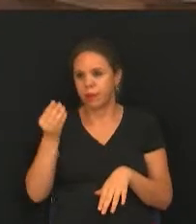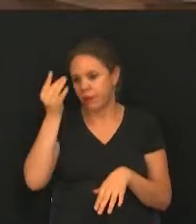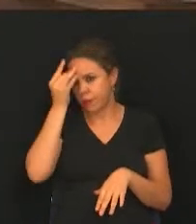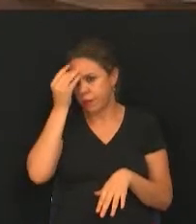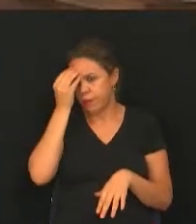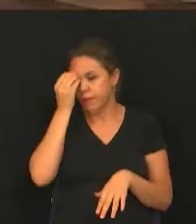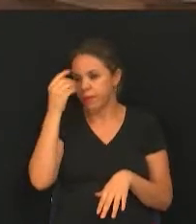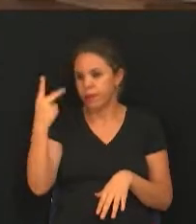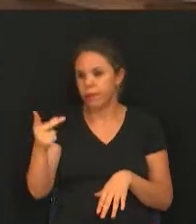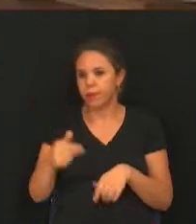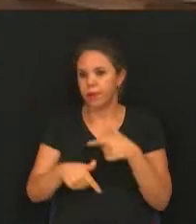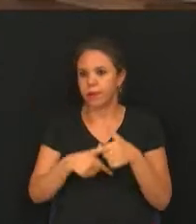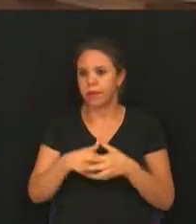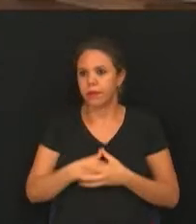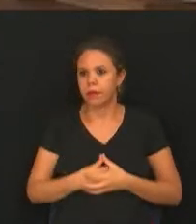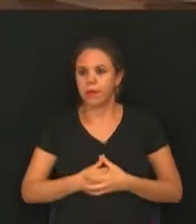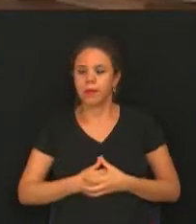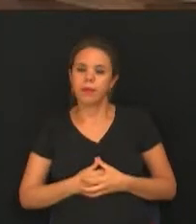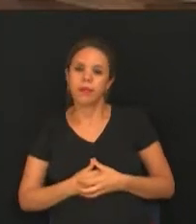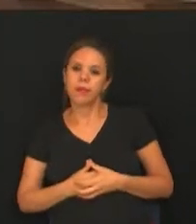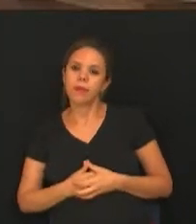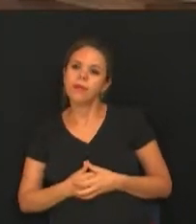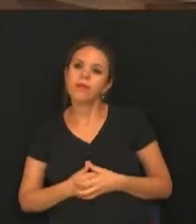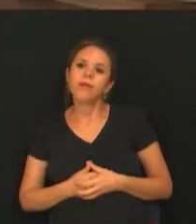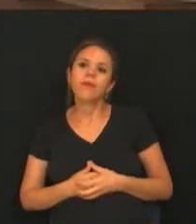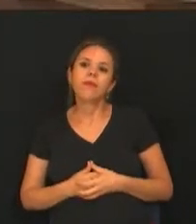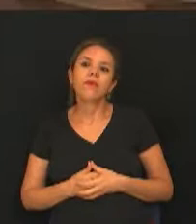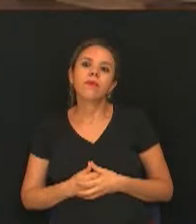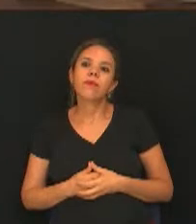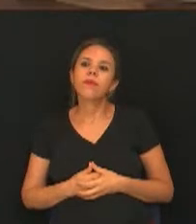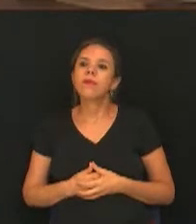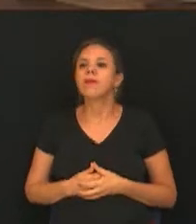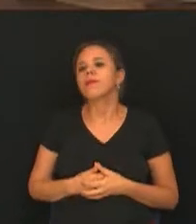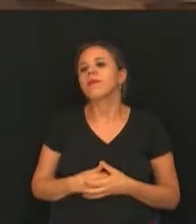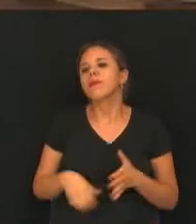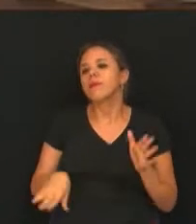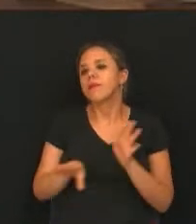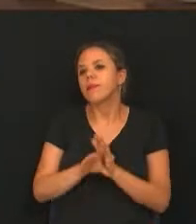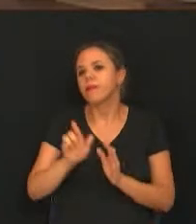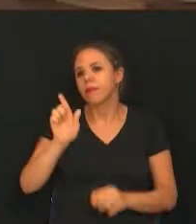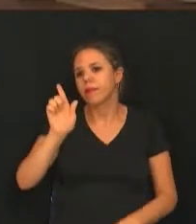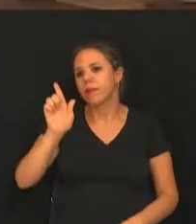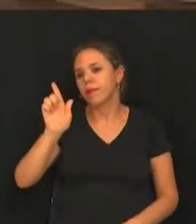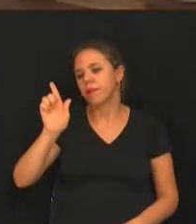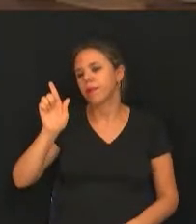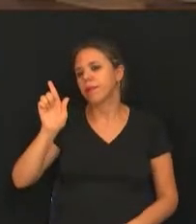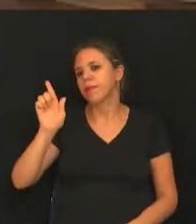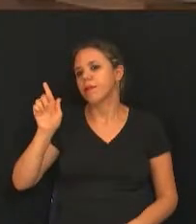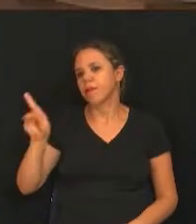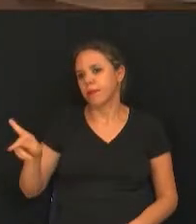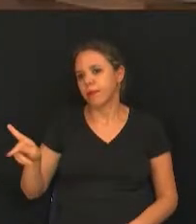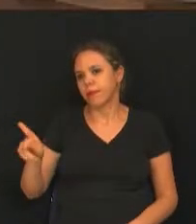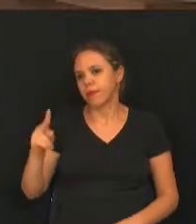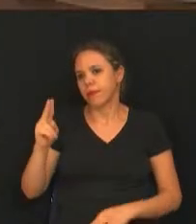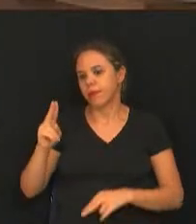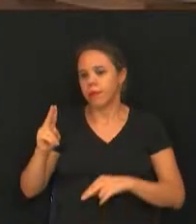sua trajetória aqui nos Bombeiros? Sim. Mariana, eu cheguei no 7º GB, né, em julho de